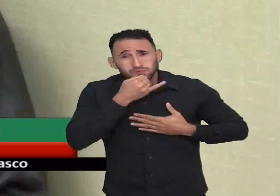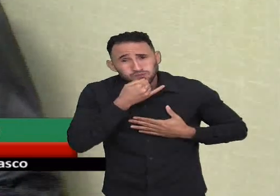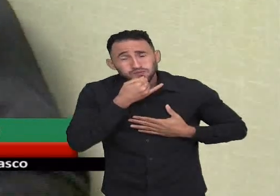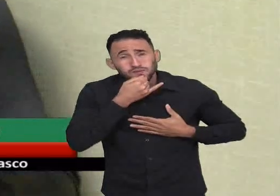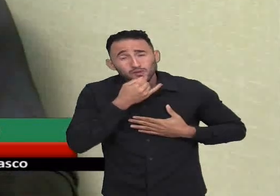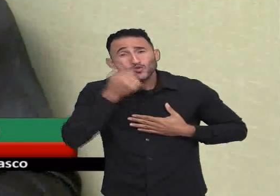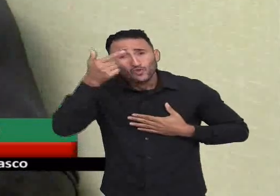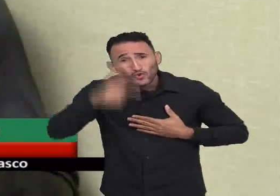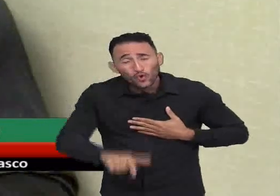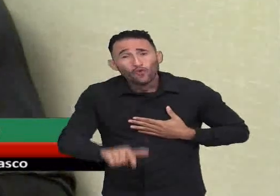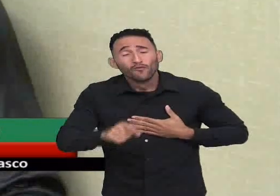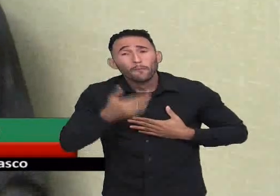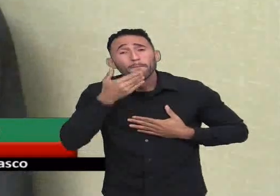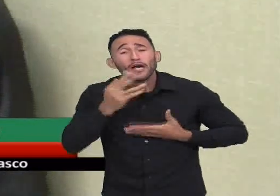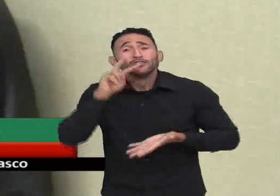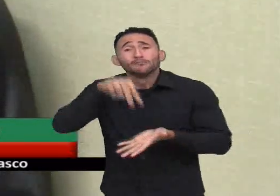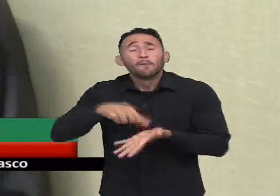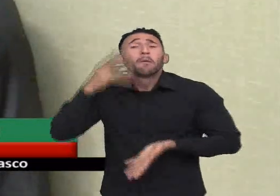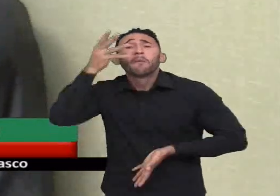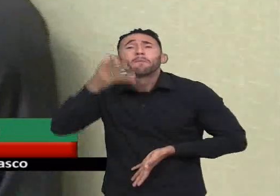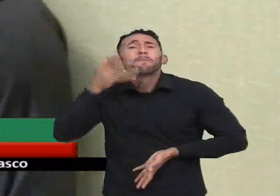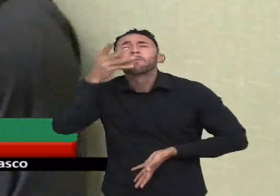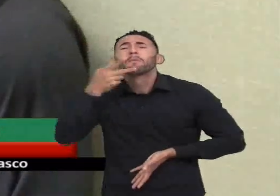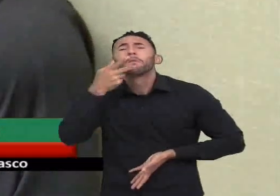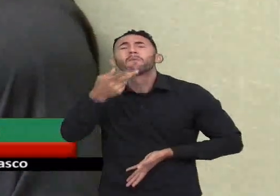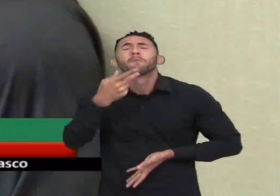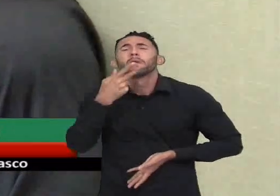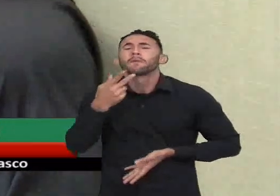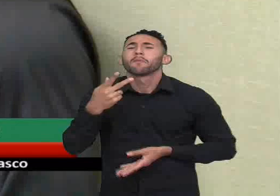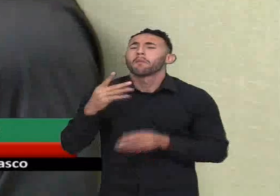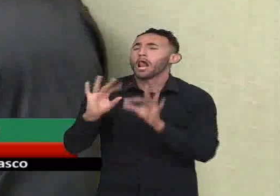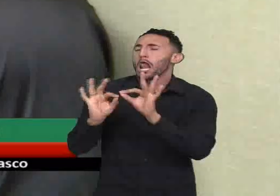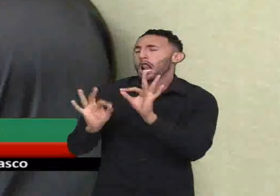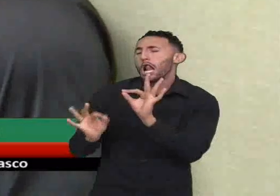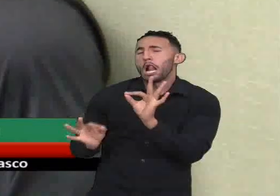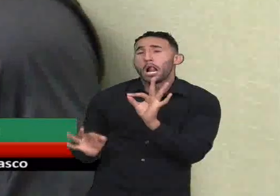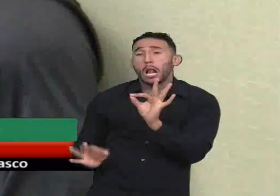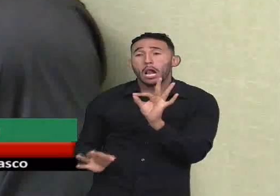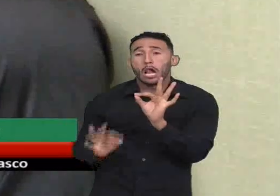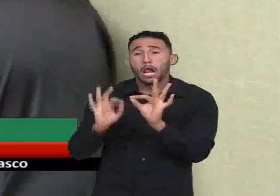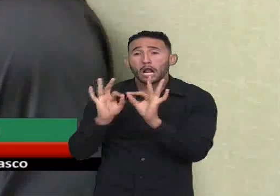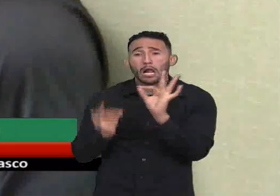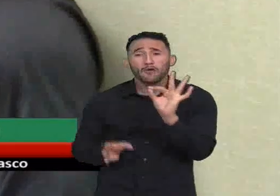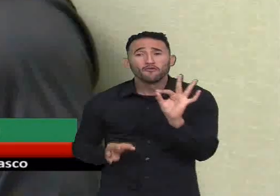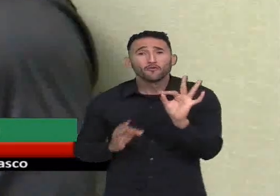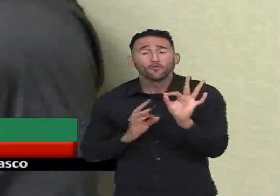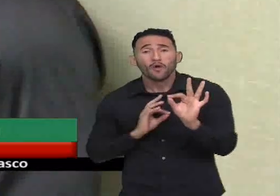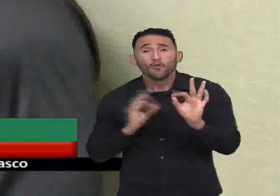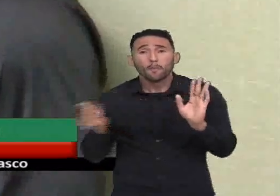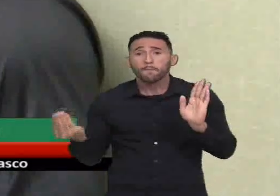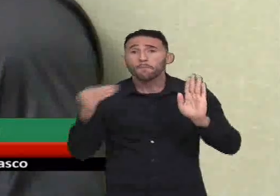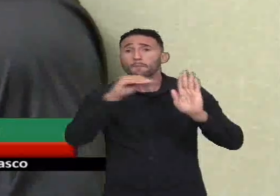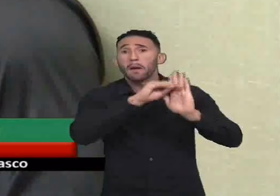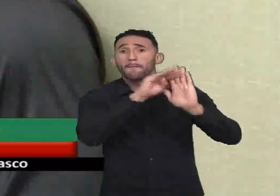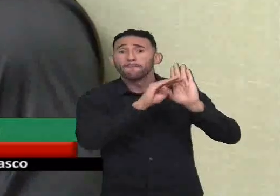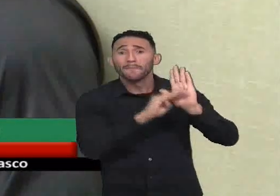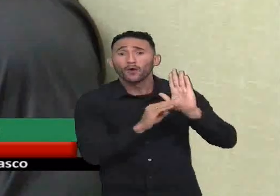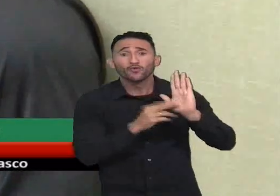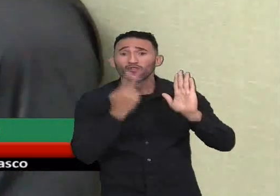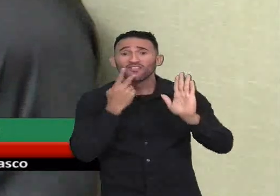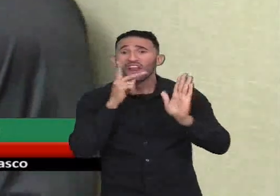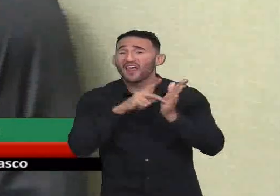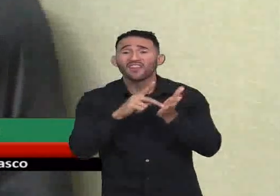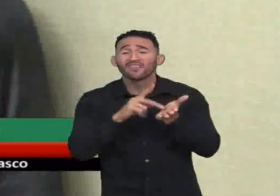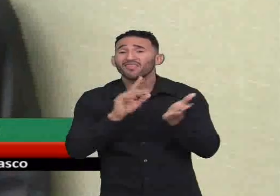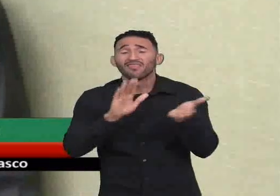novamente pedirem para discutir esse requerimento, porque sabe que o requerimento não vai ser discutido, não vai entrar na pauta do dia, ninguém vai falar sobre isso.